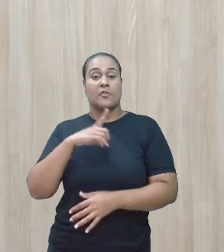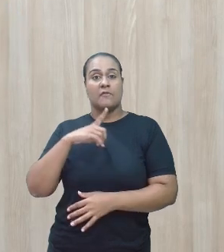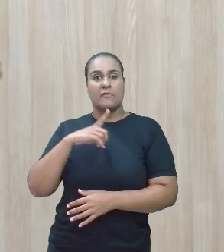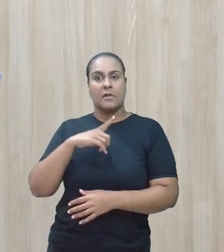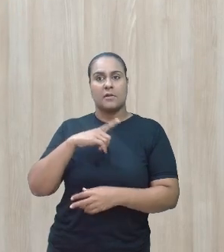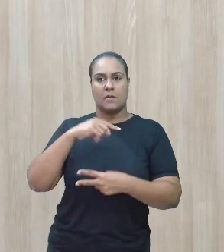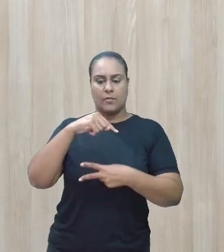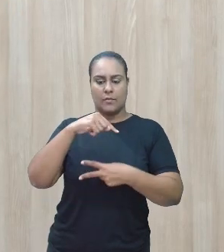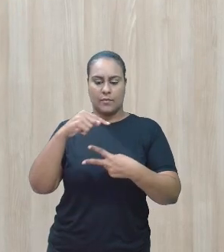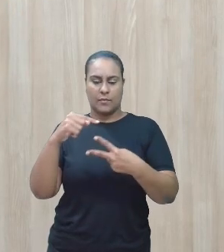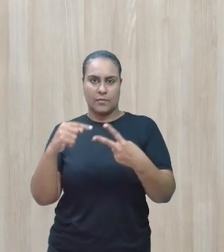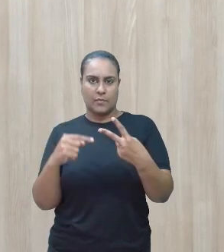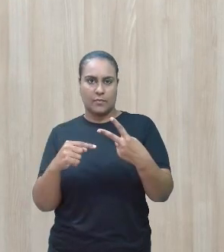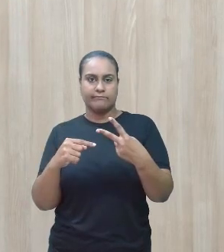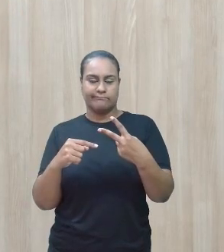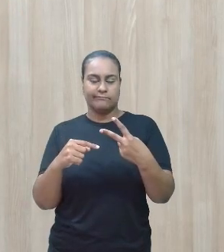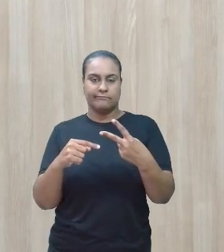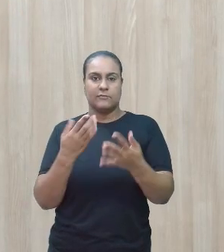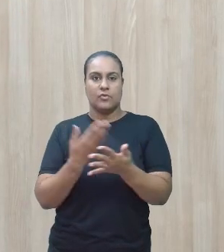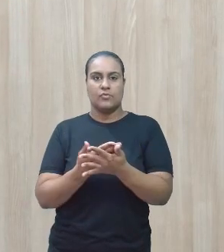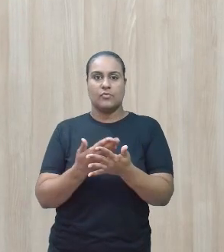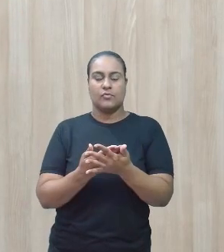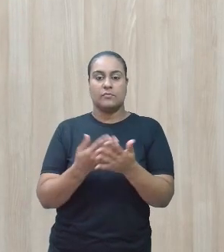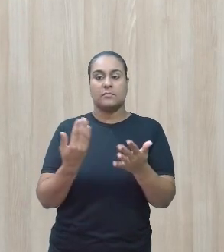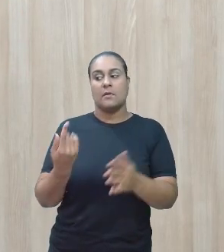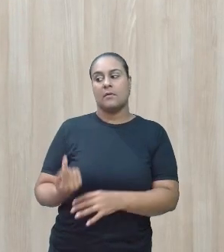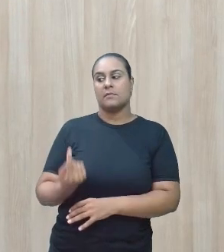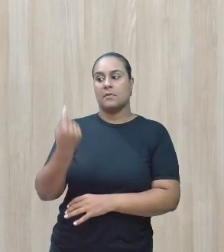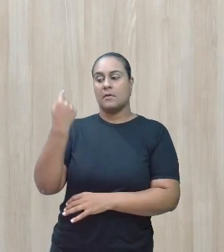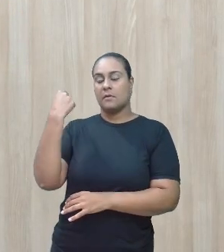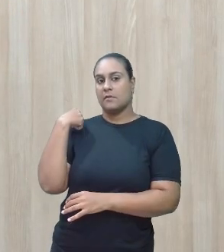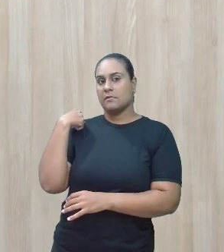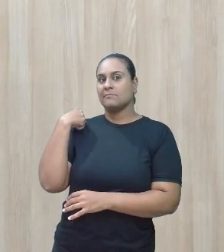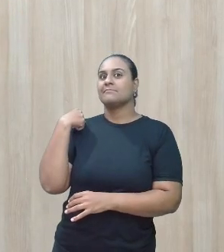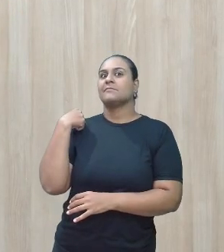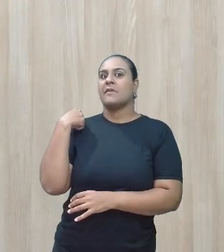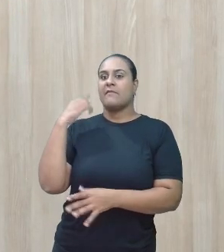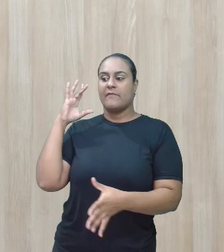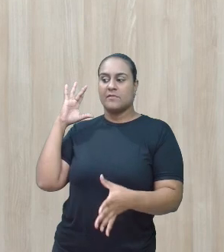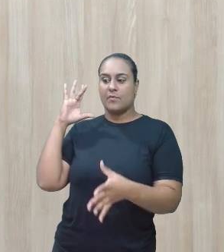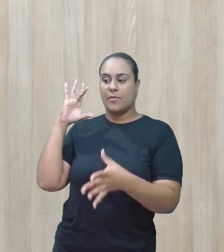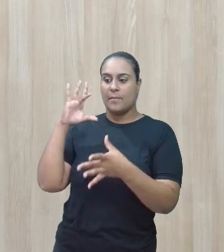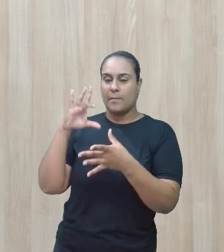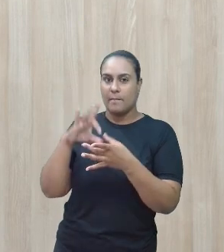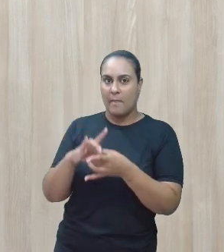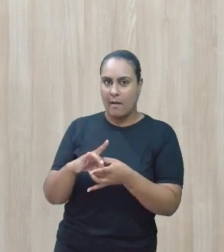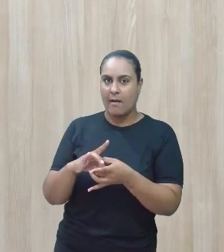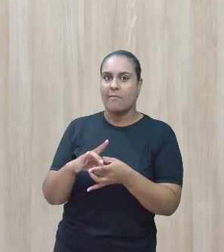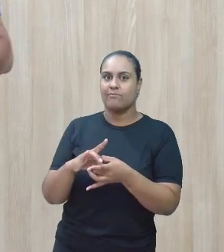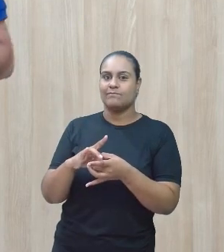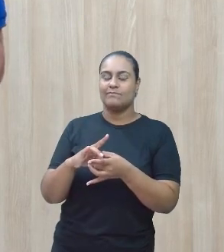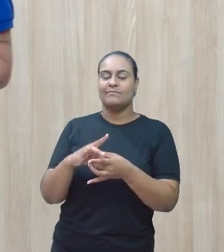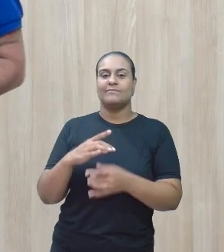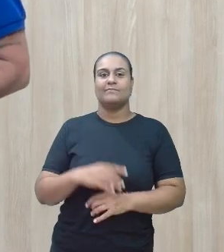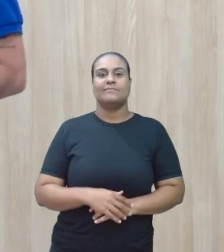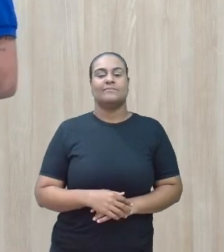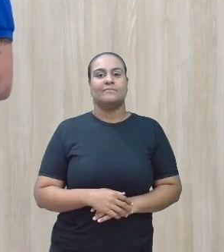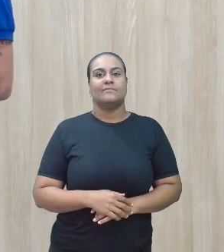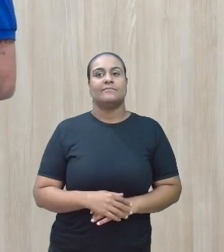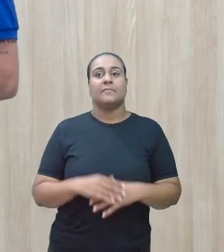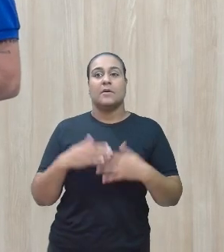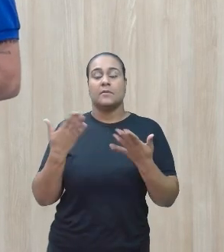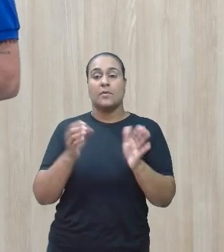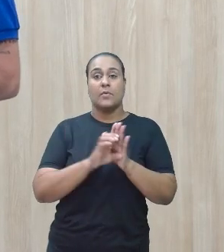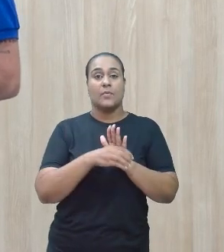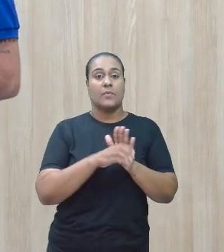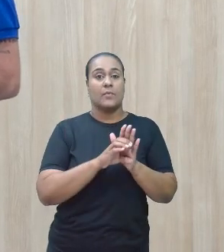que foram estudados na aula anterior, a gente vai tentar fazer com que essa relação ela fique cada vez mais clara, tá certo? Então, o conceito